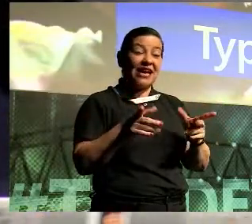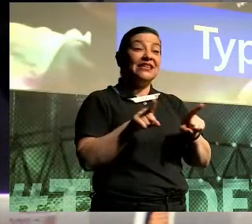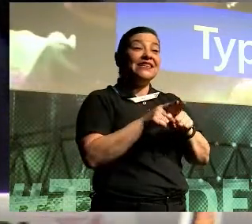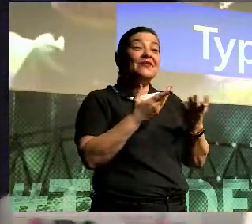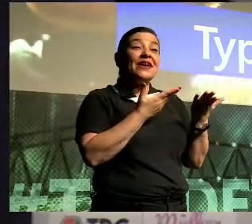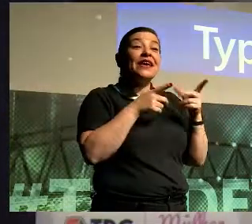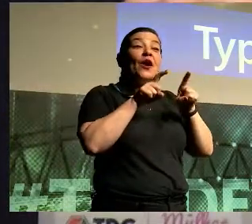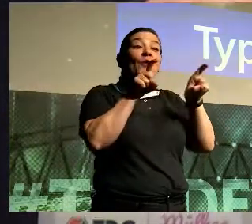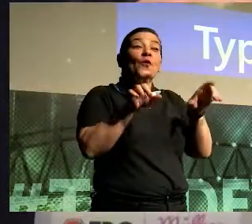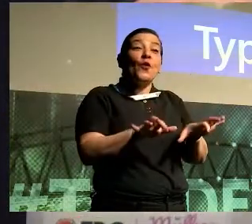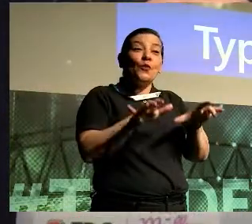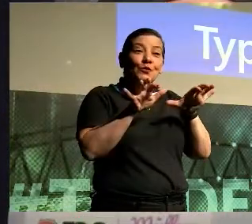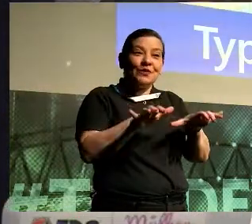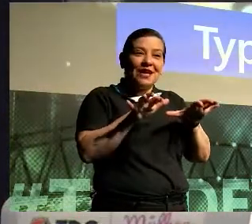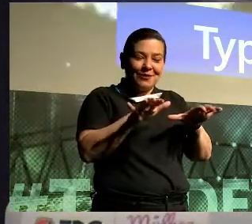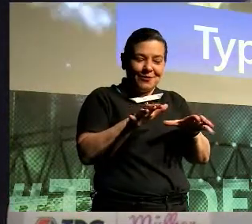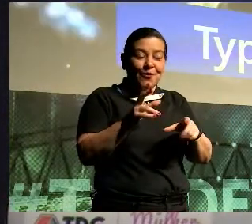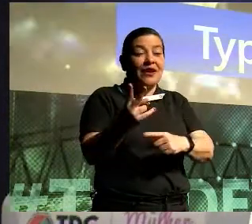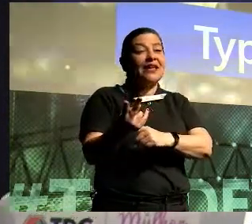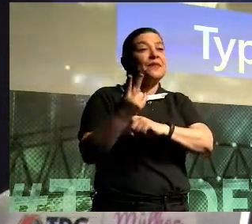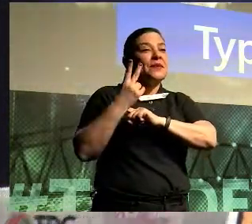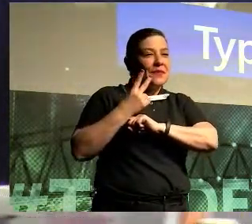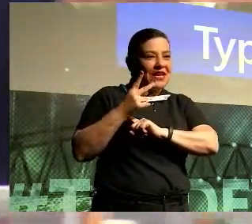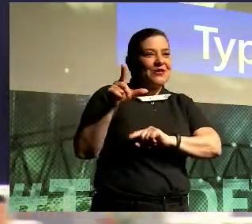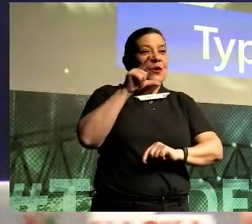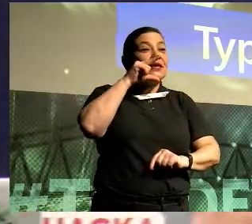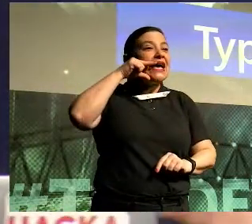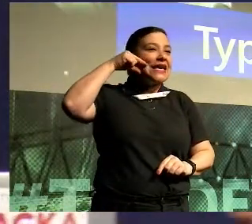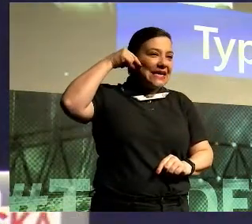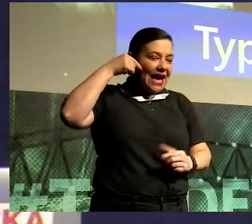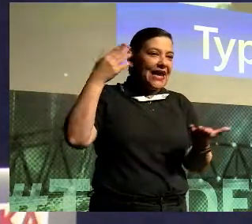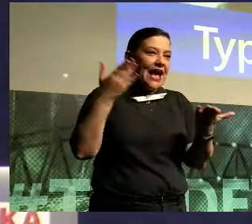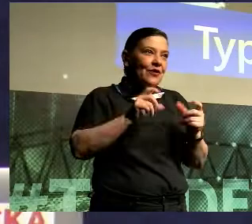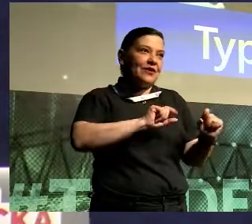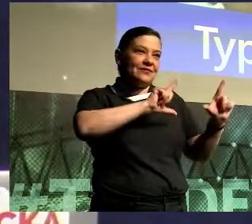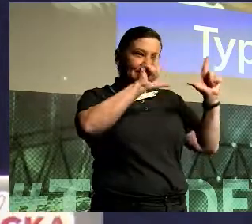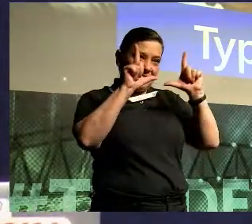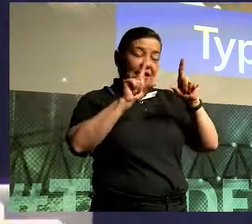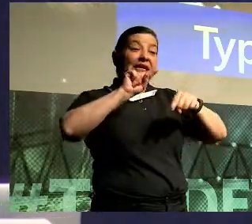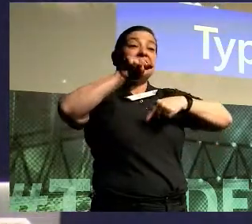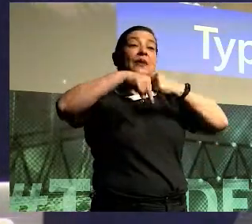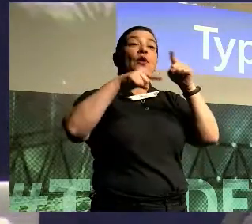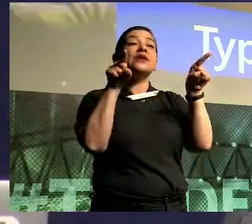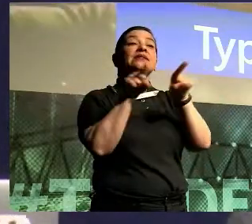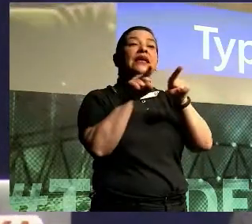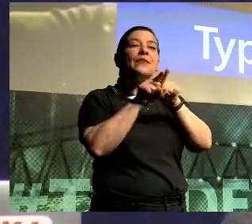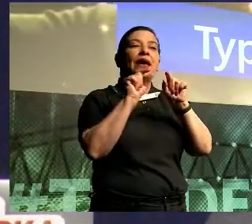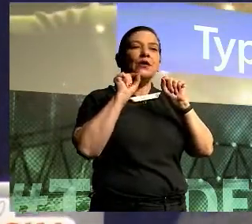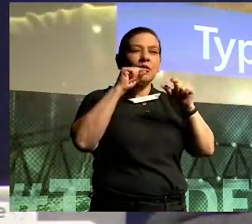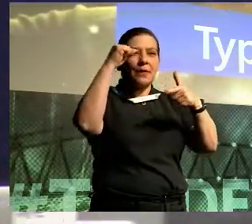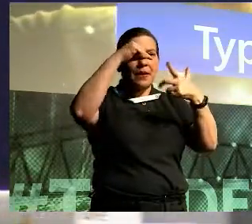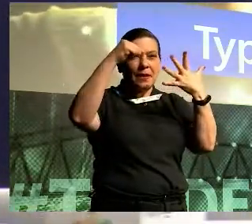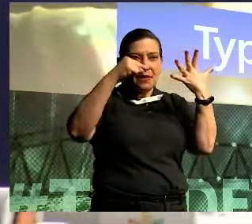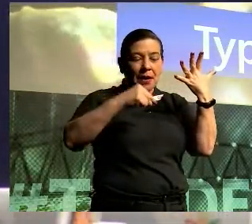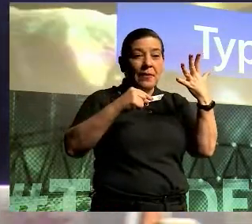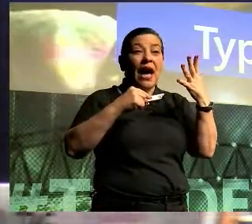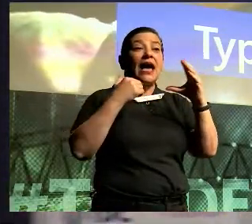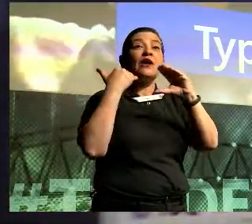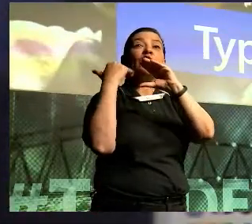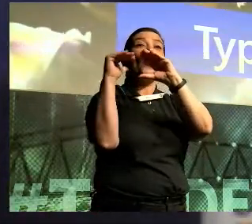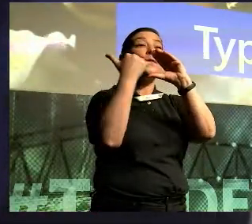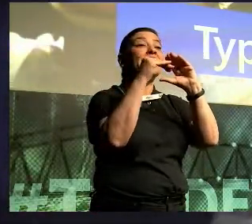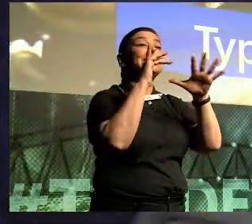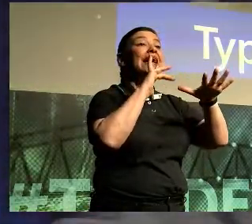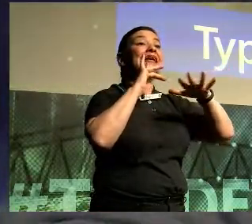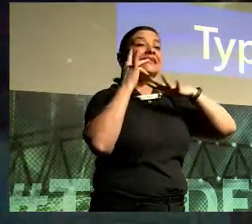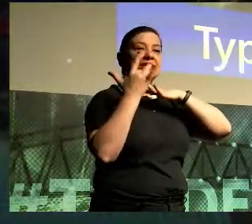meu, e simplesmente acessei o link aqui, e eu vou disponibilizar nas minhas redes sociais com todos os exemplos para vocês poderem executar e ver no detalhes depois